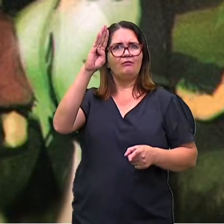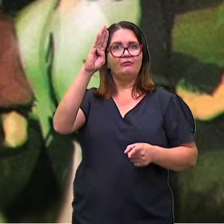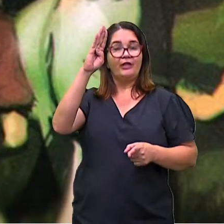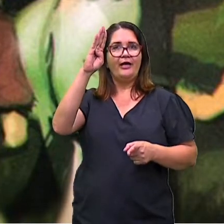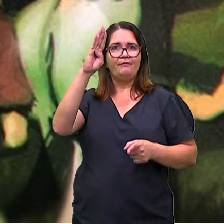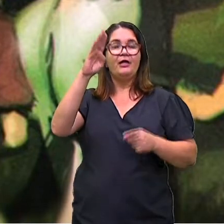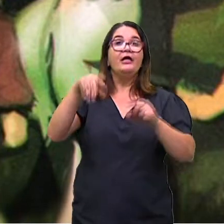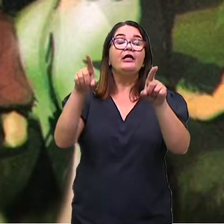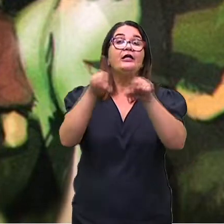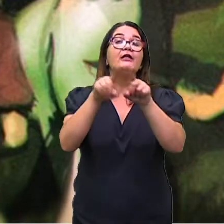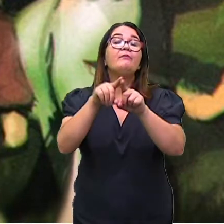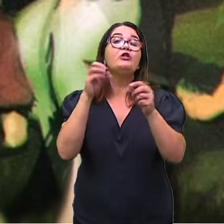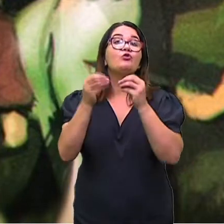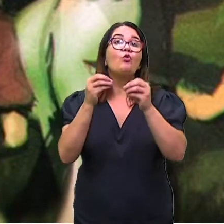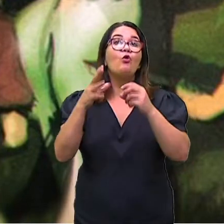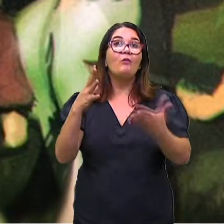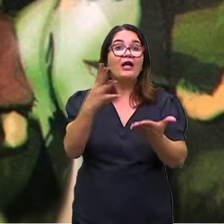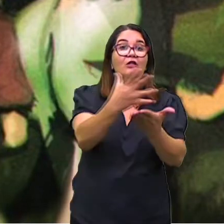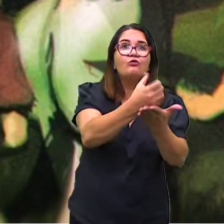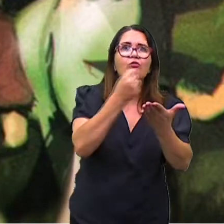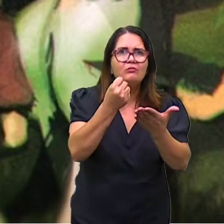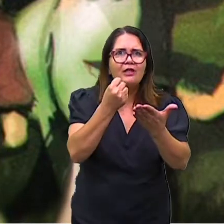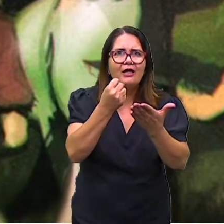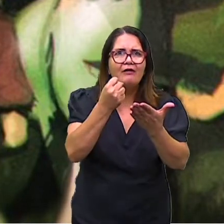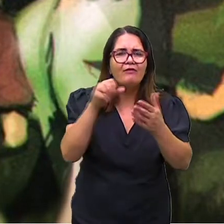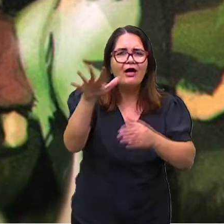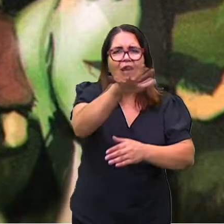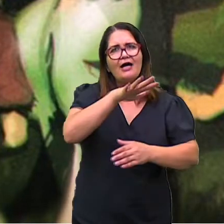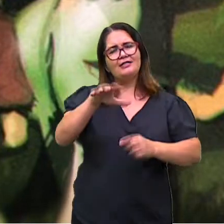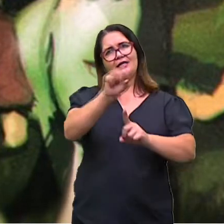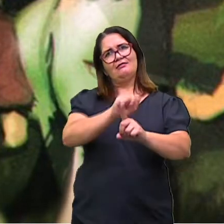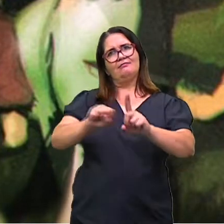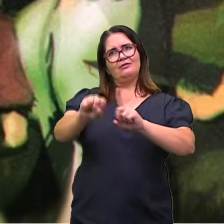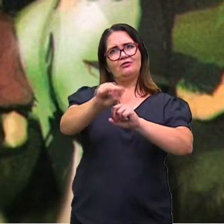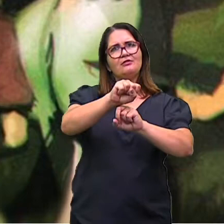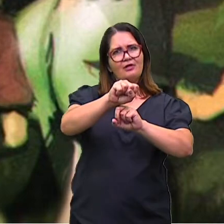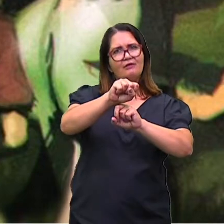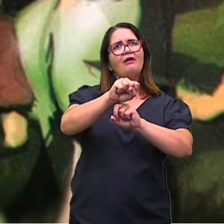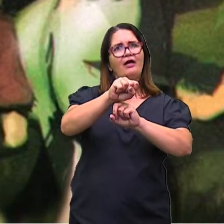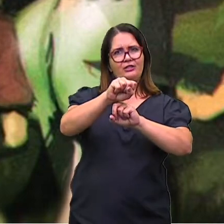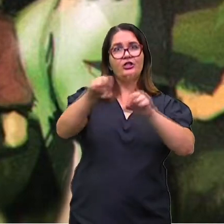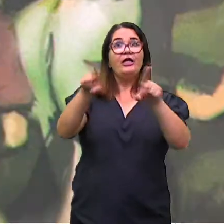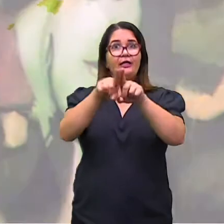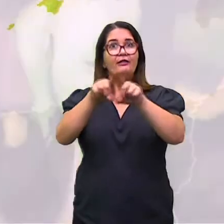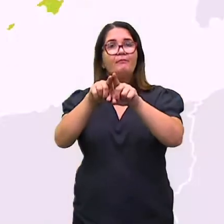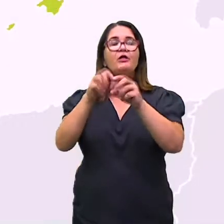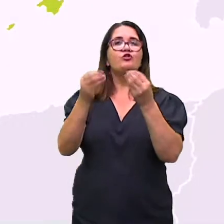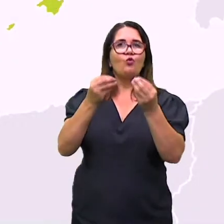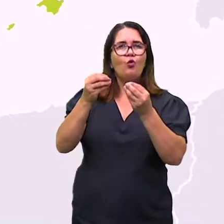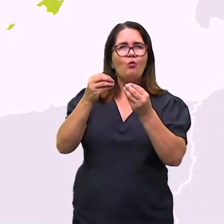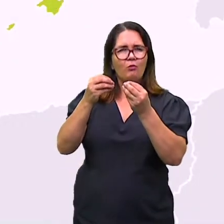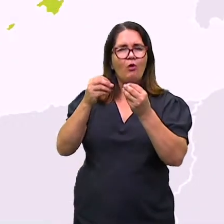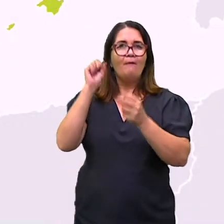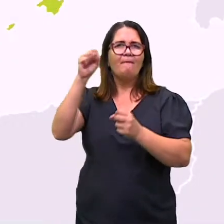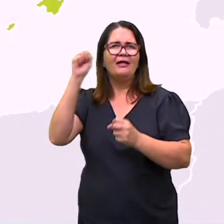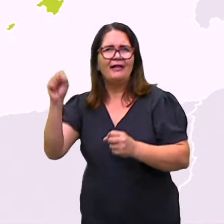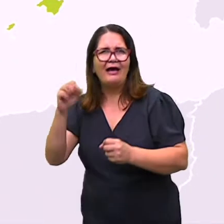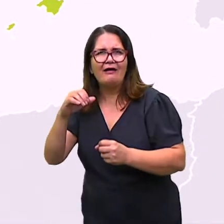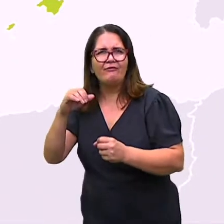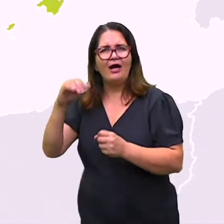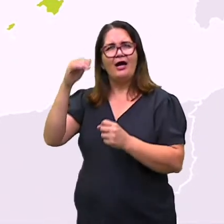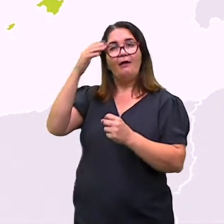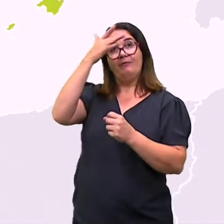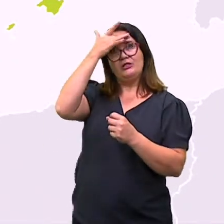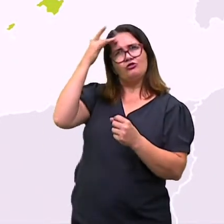influenciava e dominava todas as etapas da sociedade, incluindo a educação. Como eu